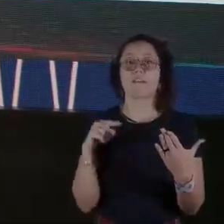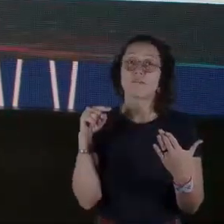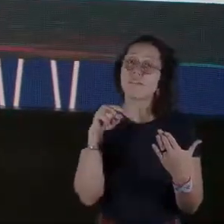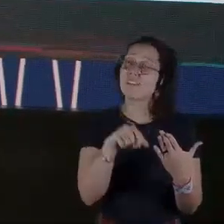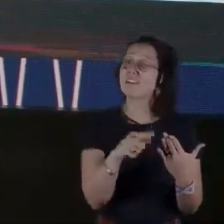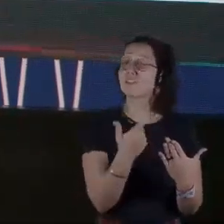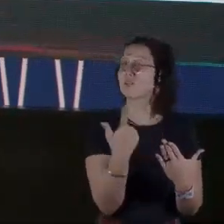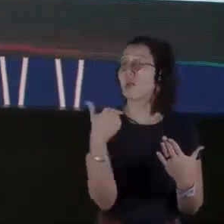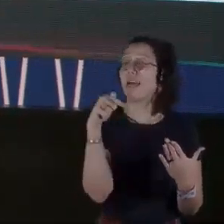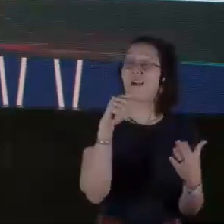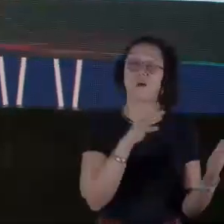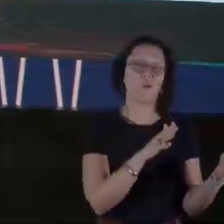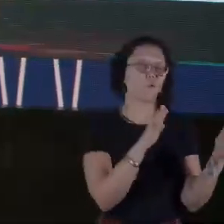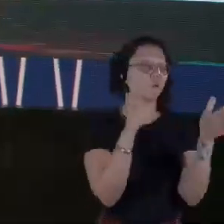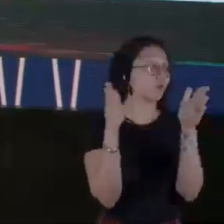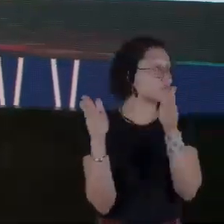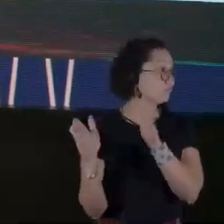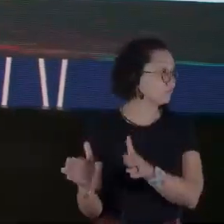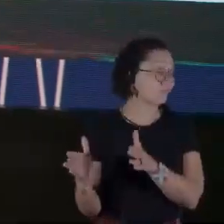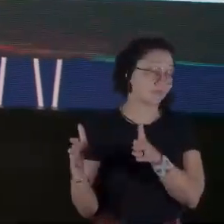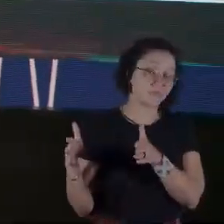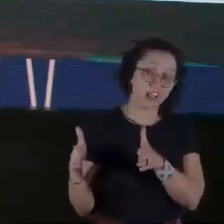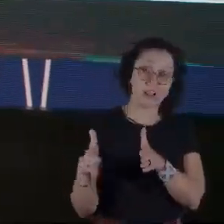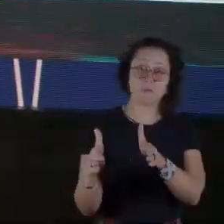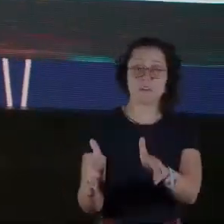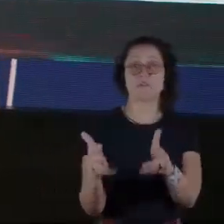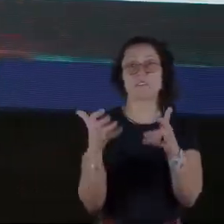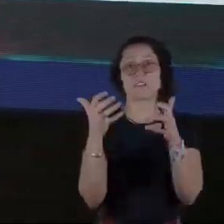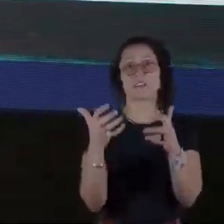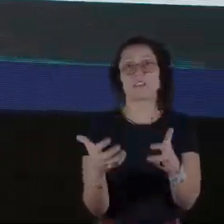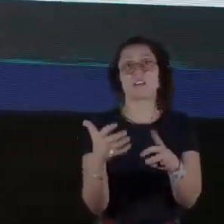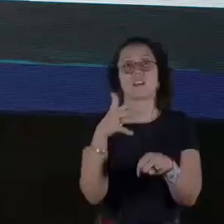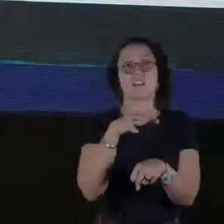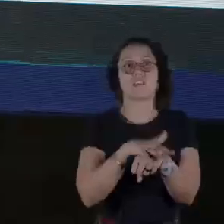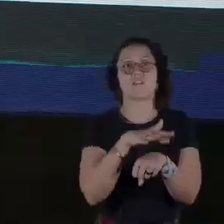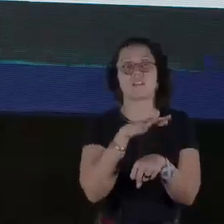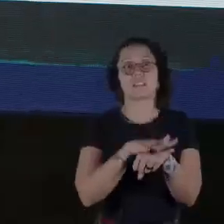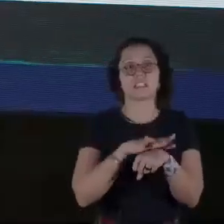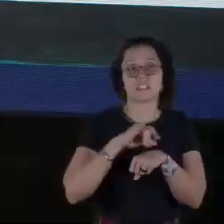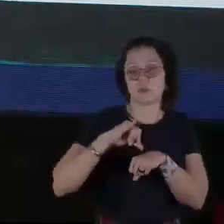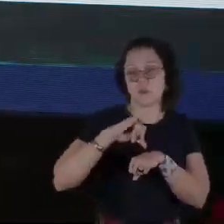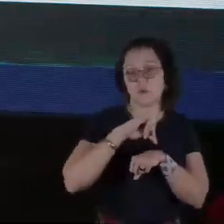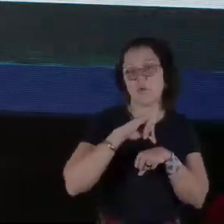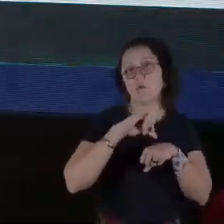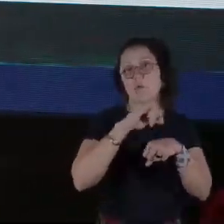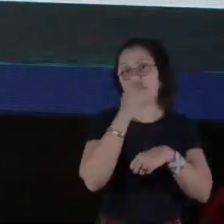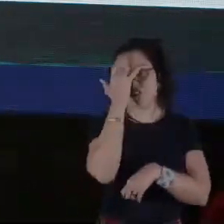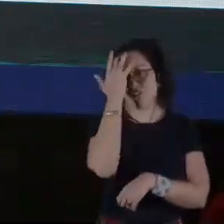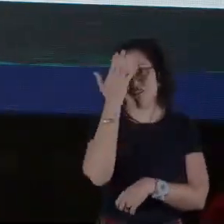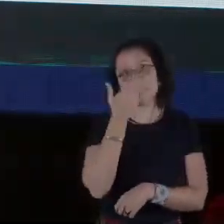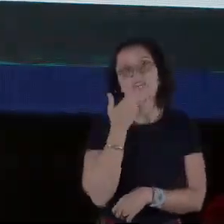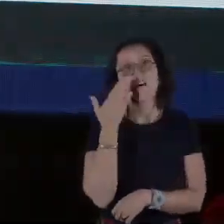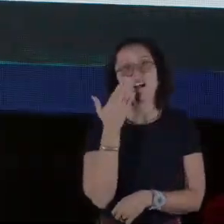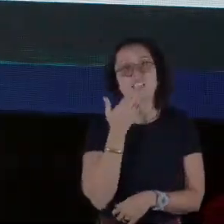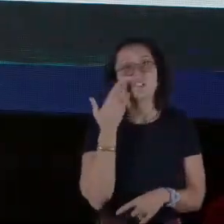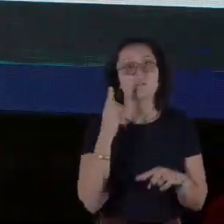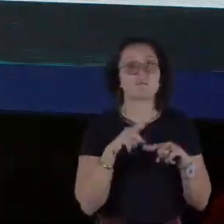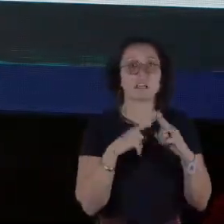outra história daqueles que querem produzir seus óleos mais fácil, full spectrum. Mas não é